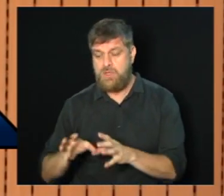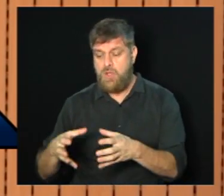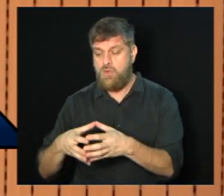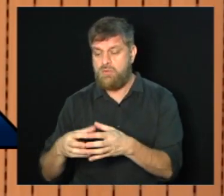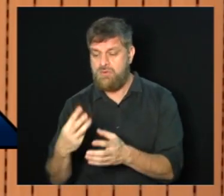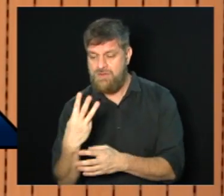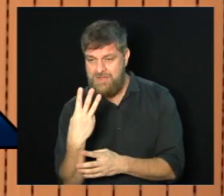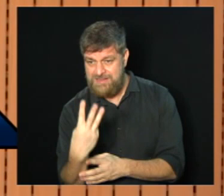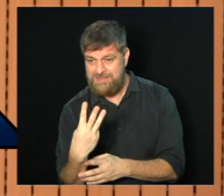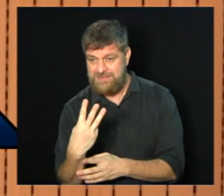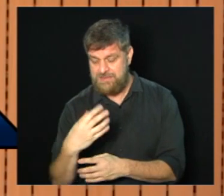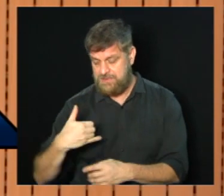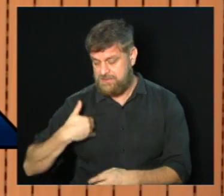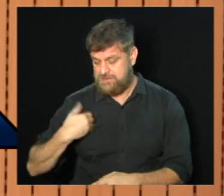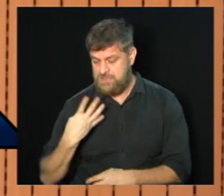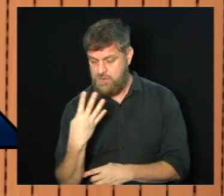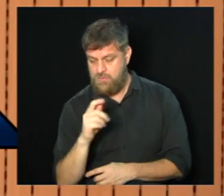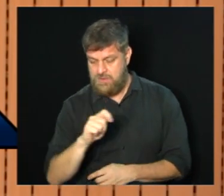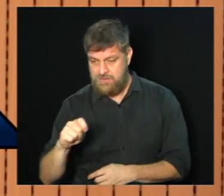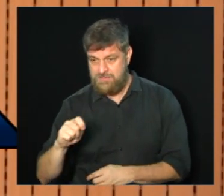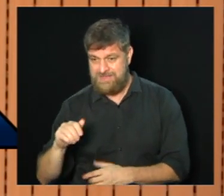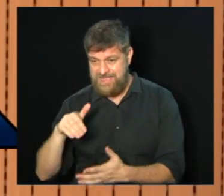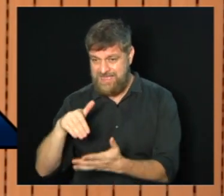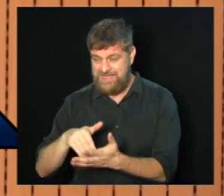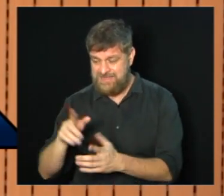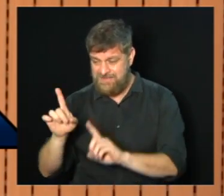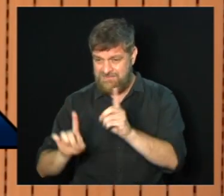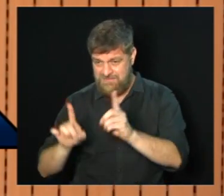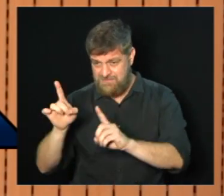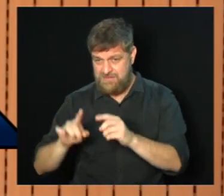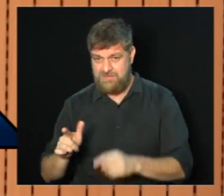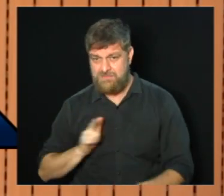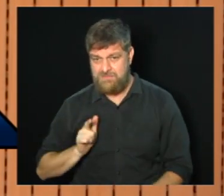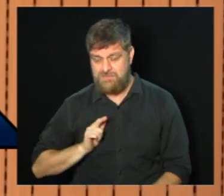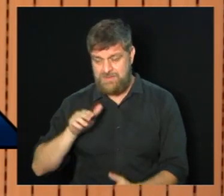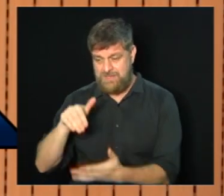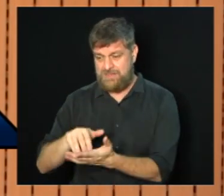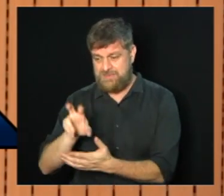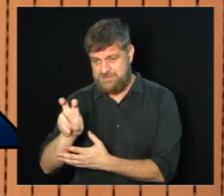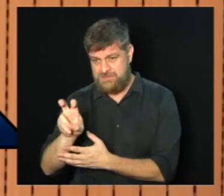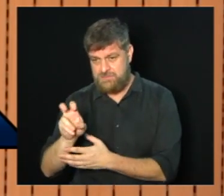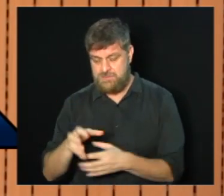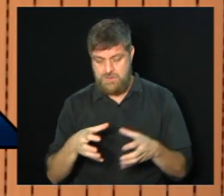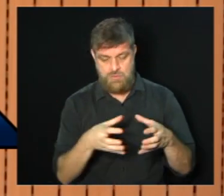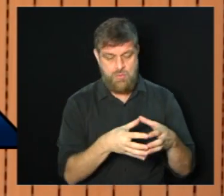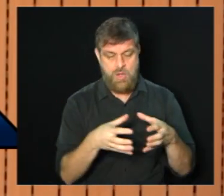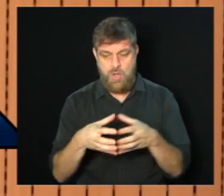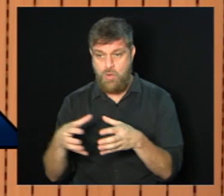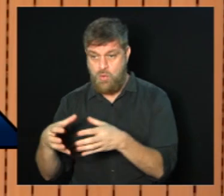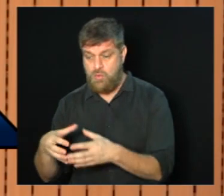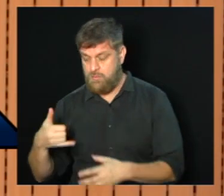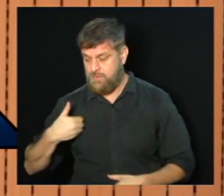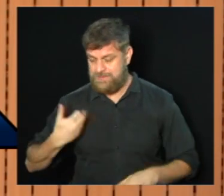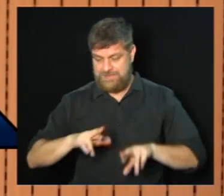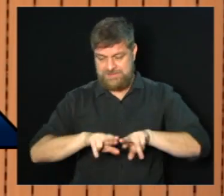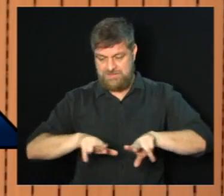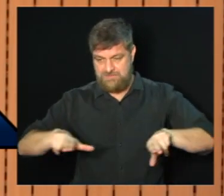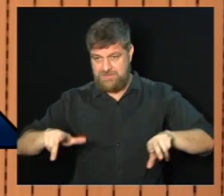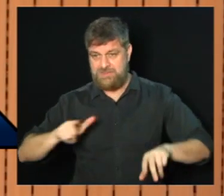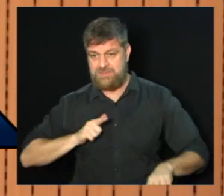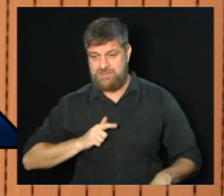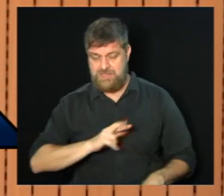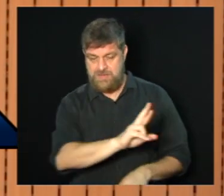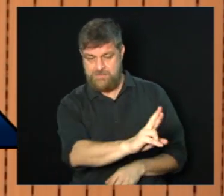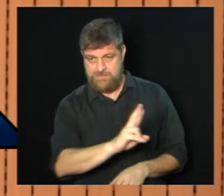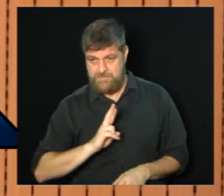3 anos e 4 meses completos até o mês de fevereiro do ano corrente, 5 anos e 11 meses de idade. E também